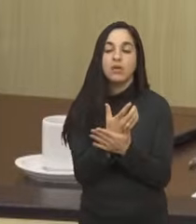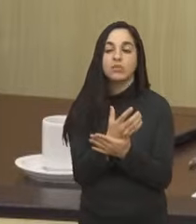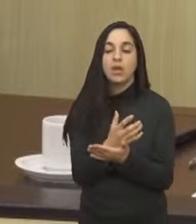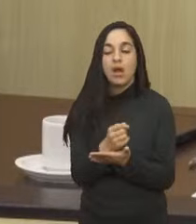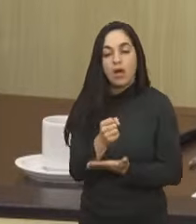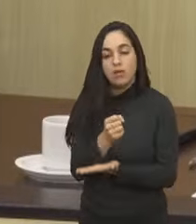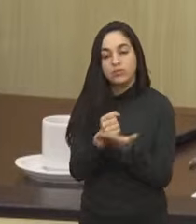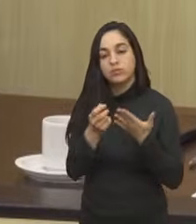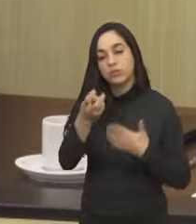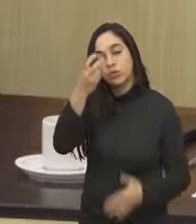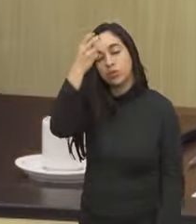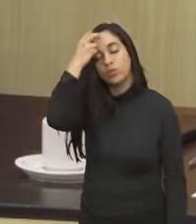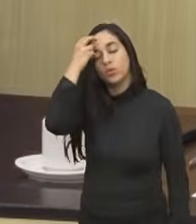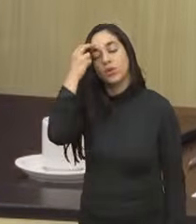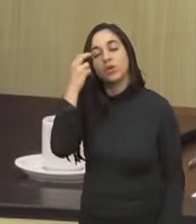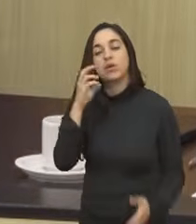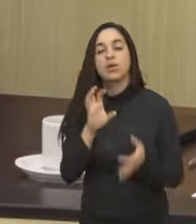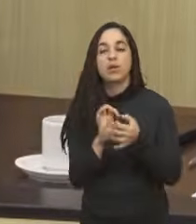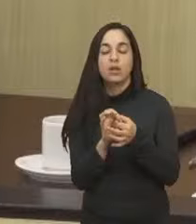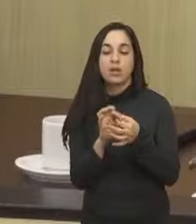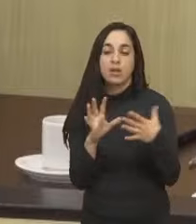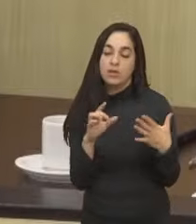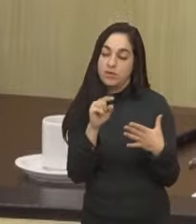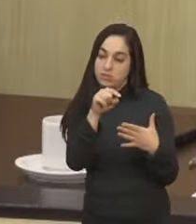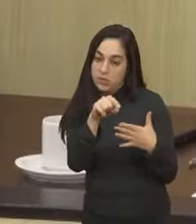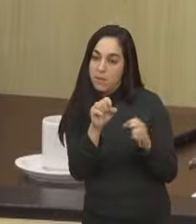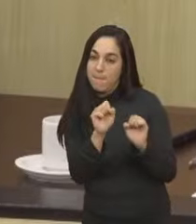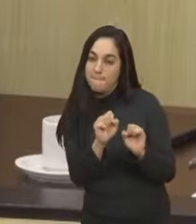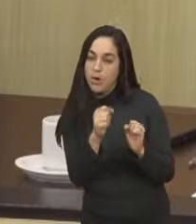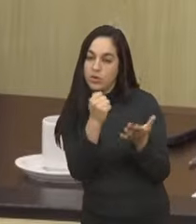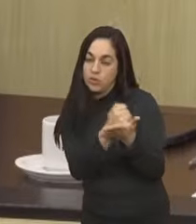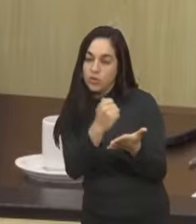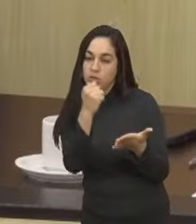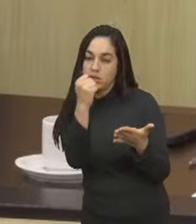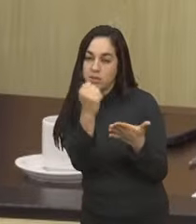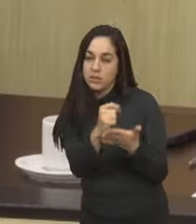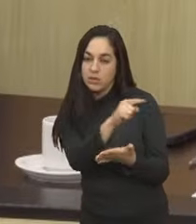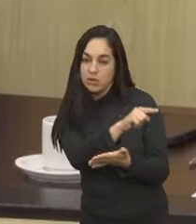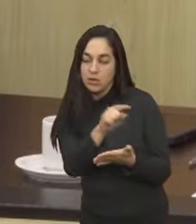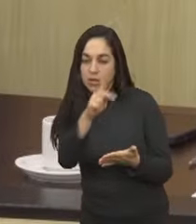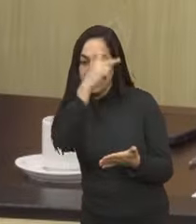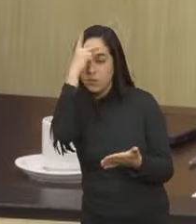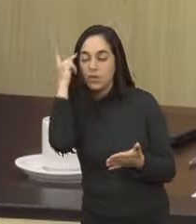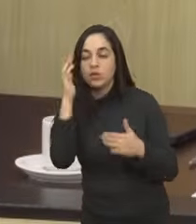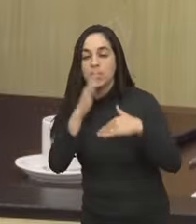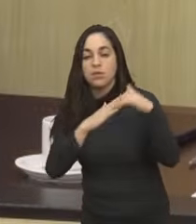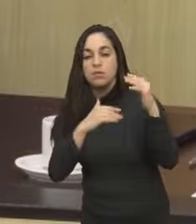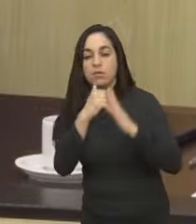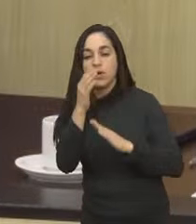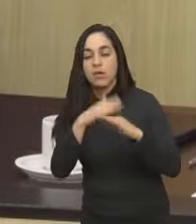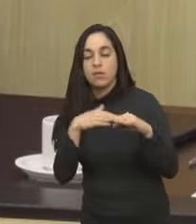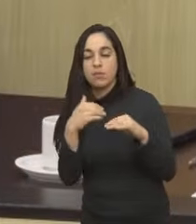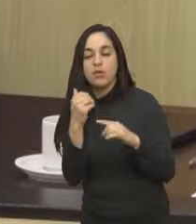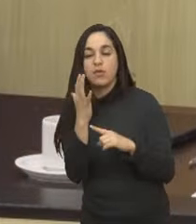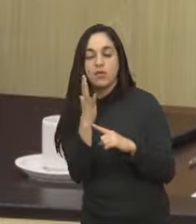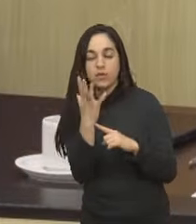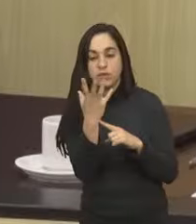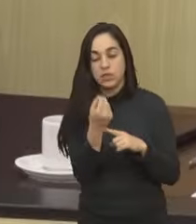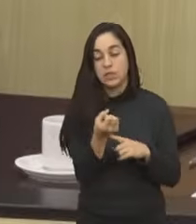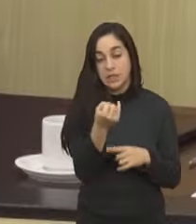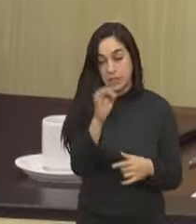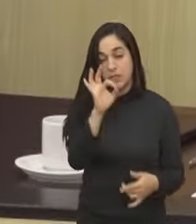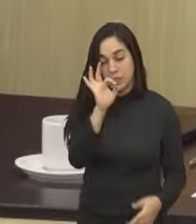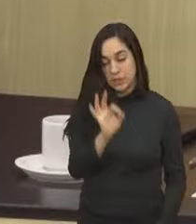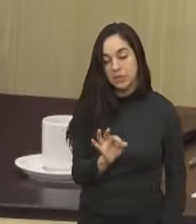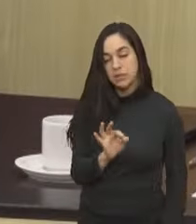emitiu autorização de serviço AS para a contratação desses profissionais? Em caso positivo, enviar